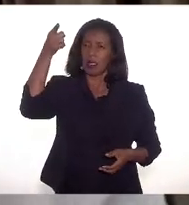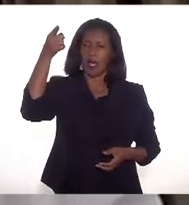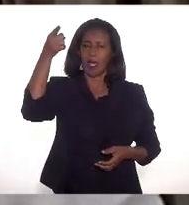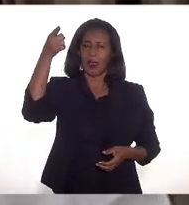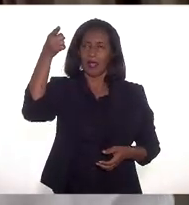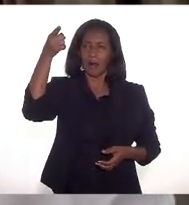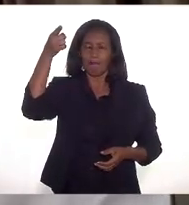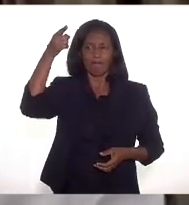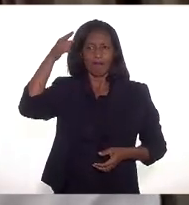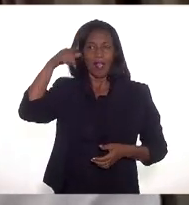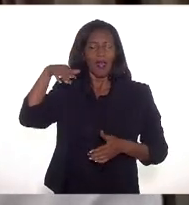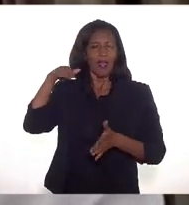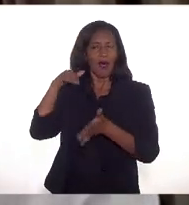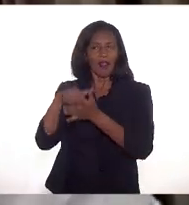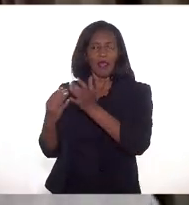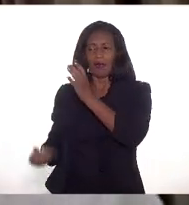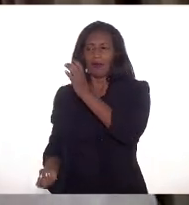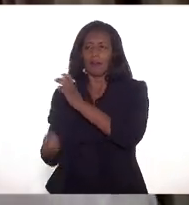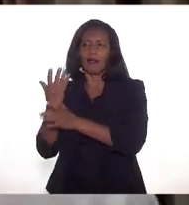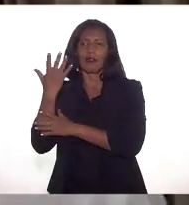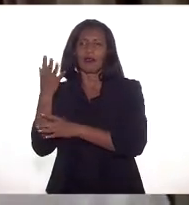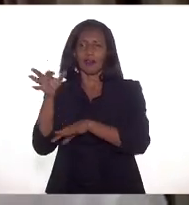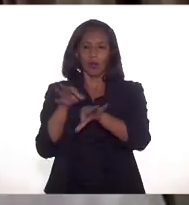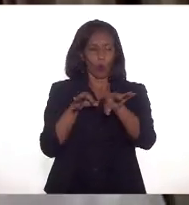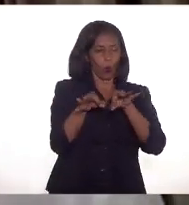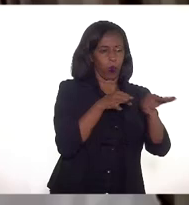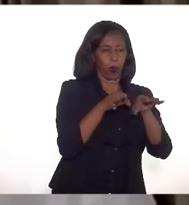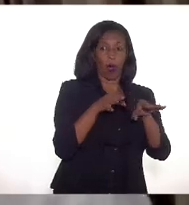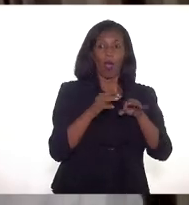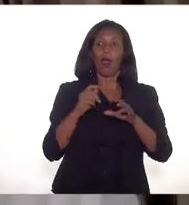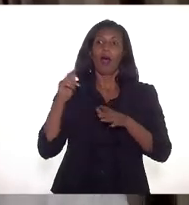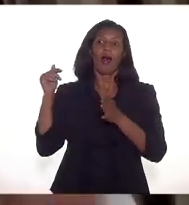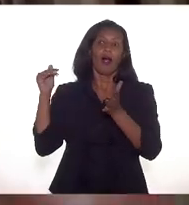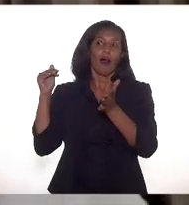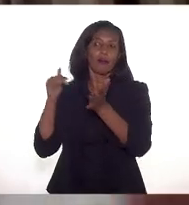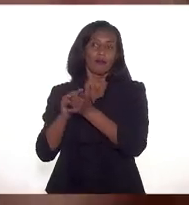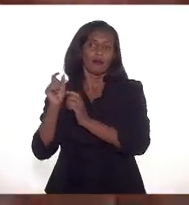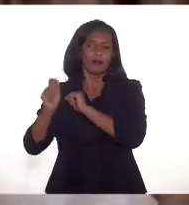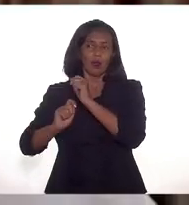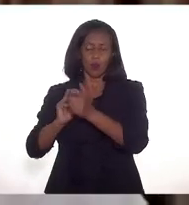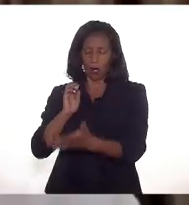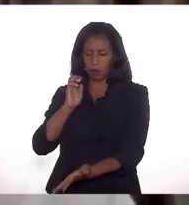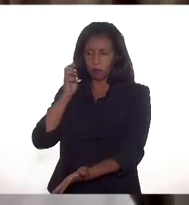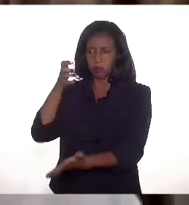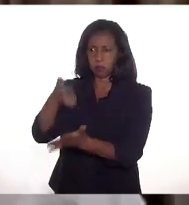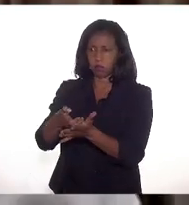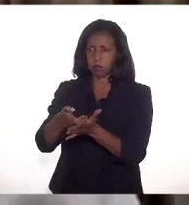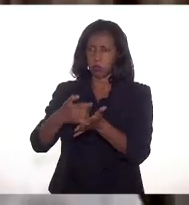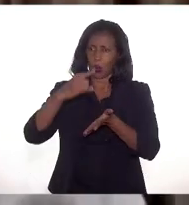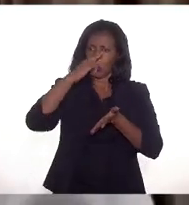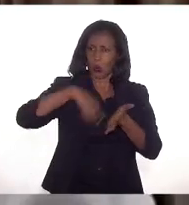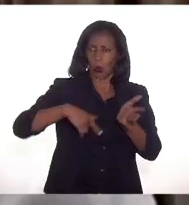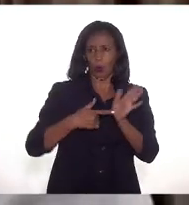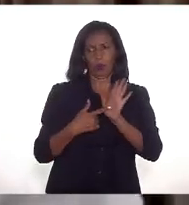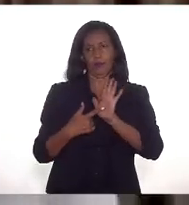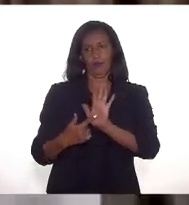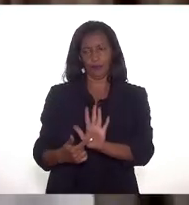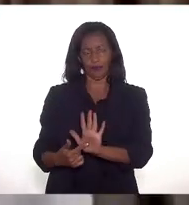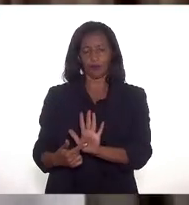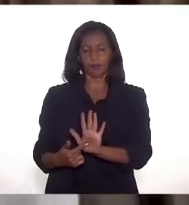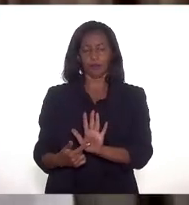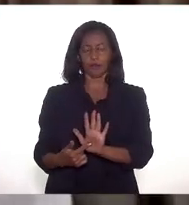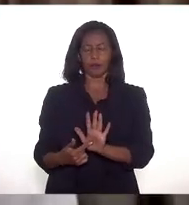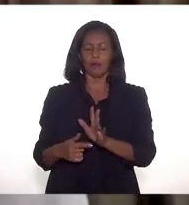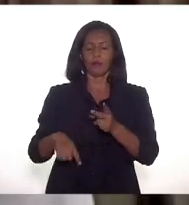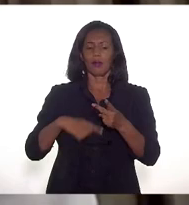a ideação do projeto até a prestação de contas. Isso a gente vai apresentar ao longo dos próximos dias. A